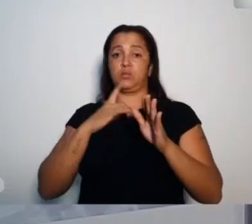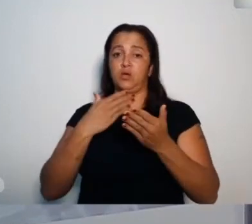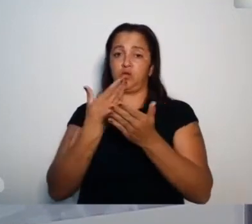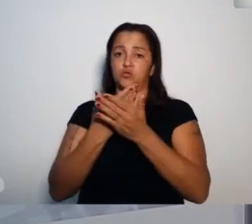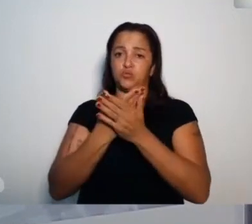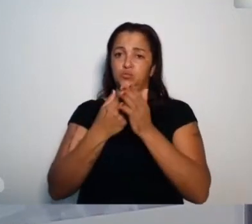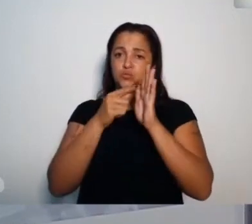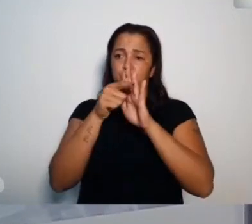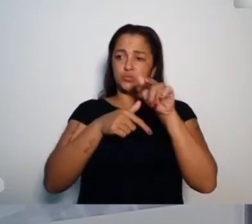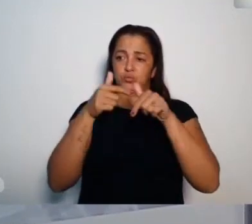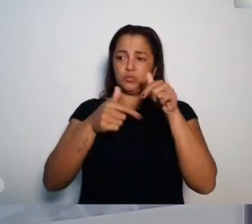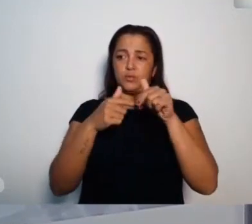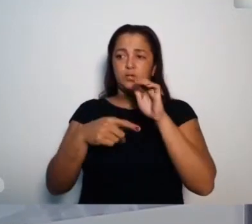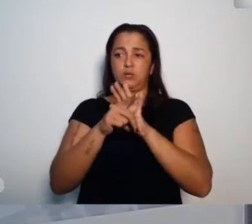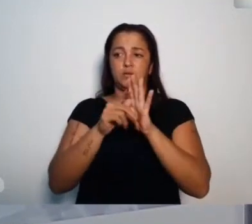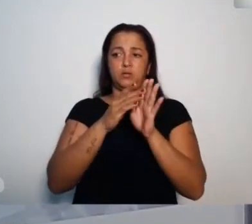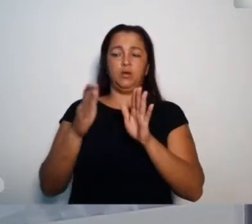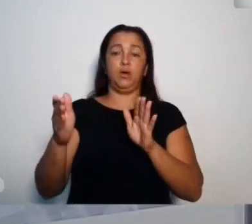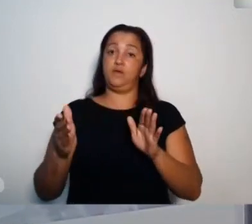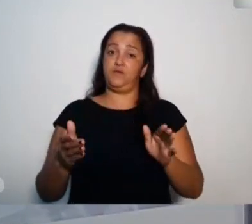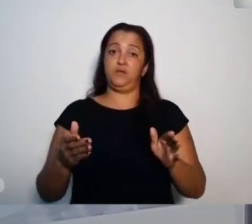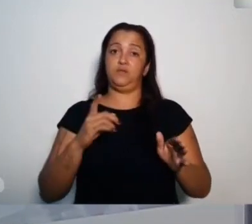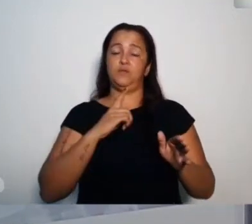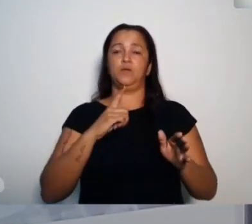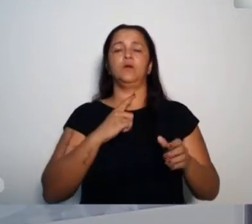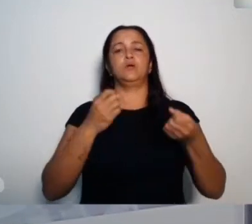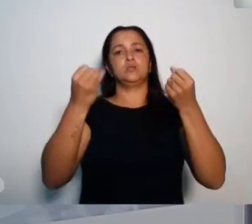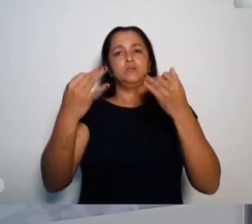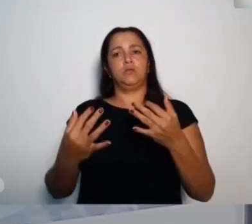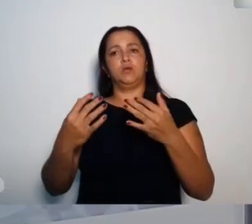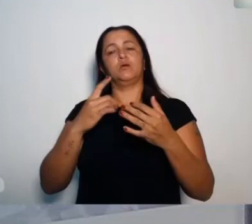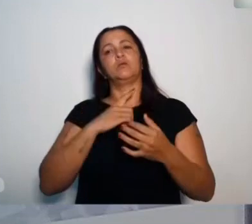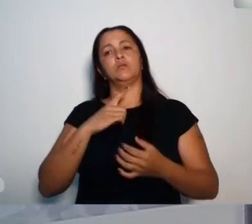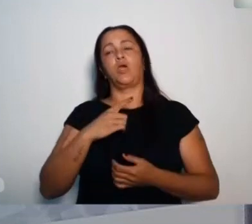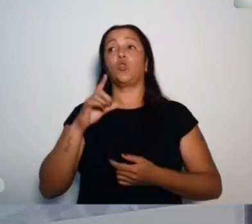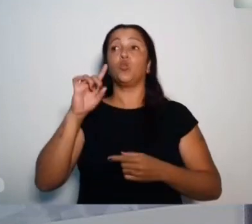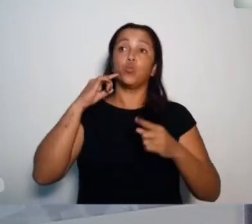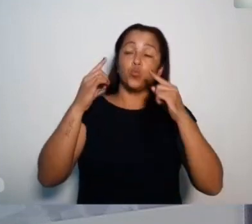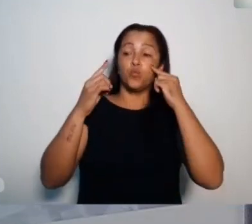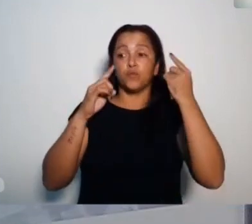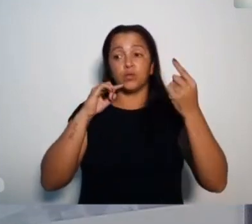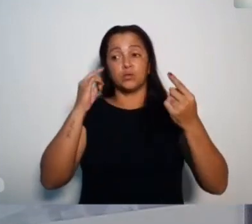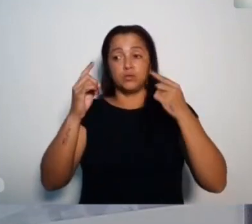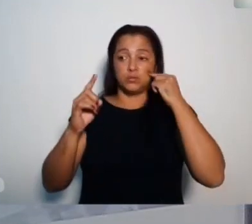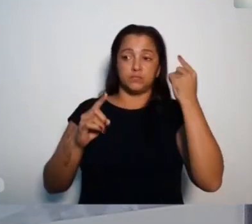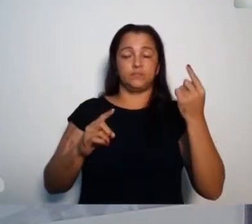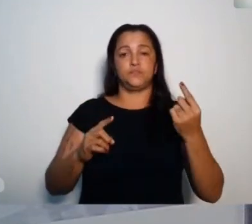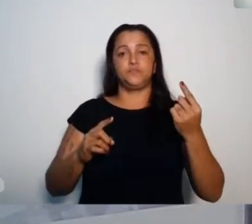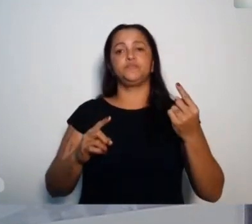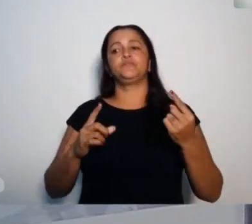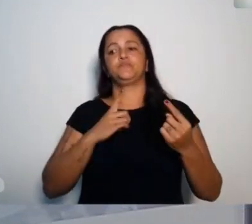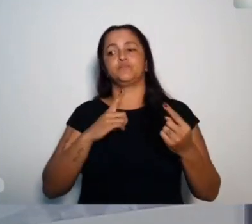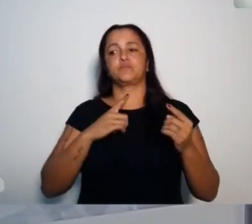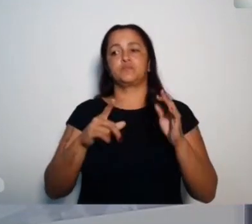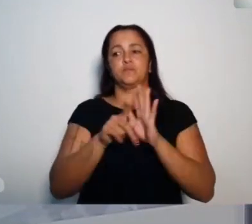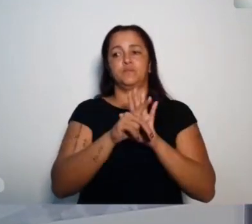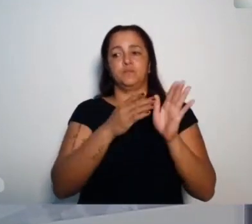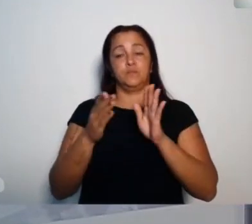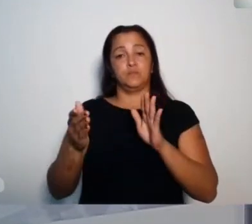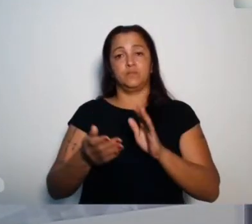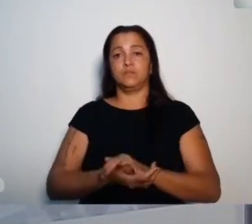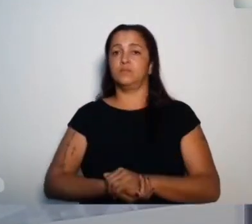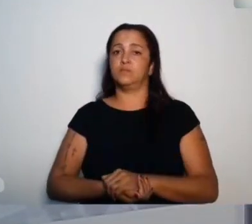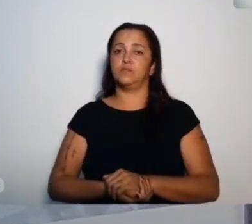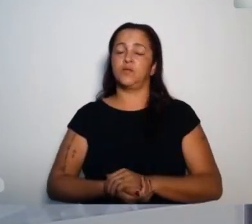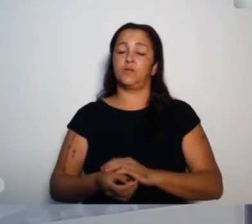vem aqui alguém que fala, que tem dúvida, que talvez não tenha fiscalização. Primeiro nós